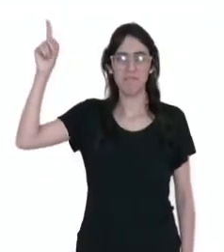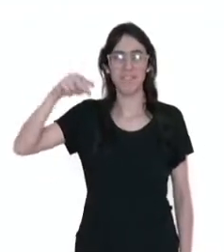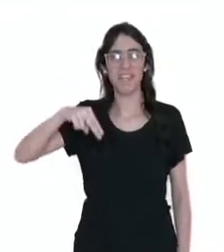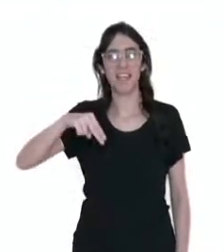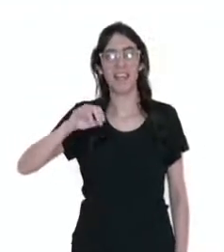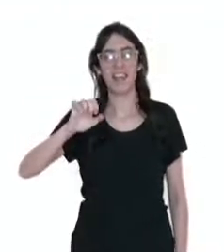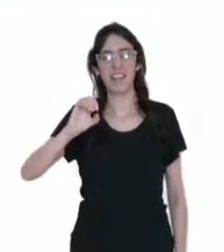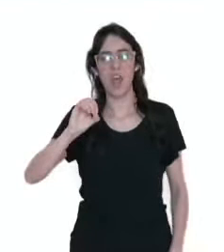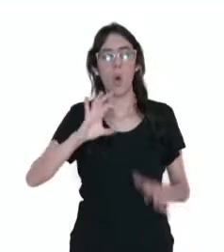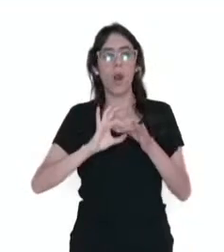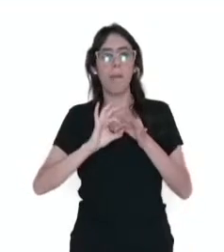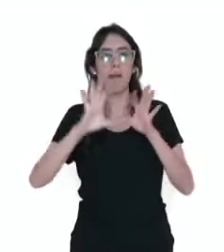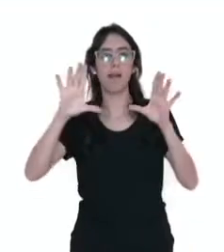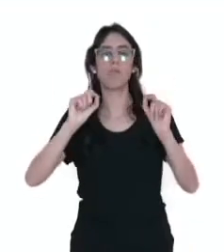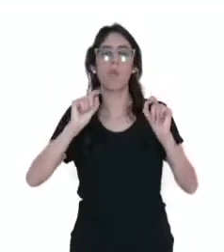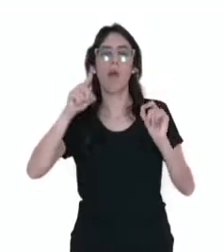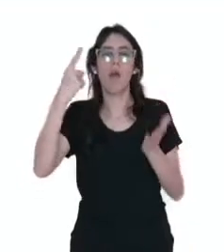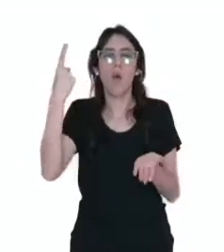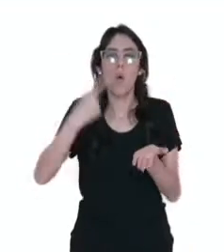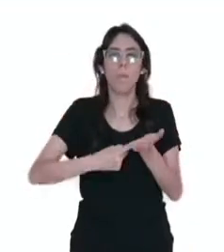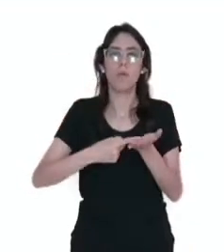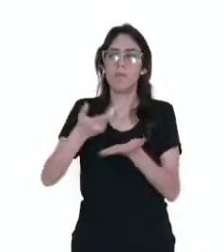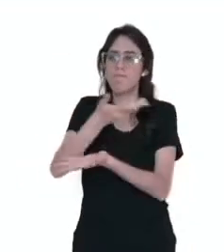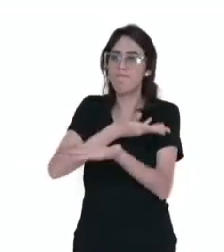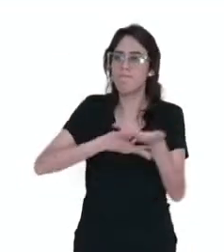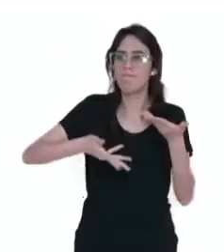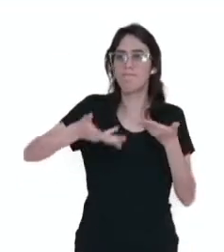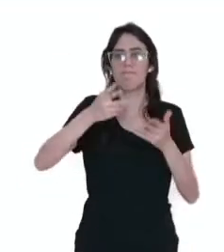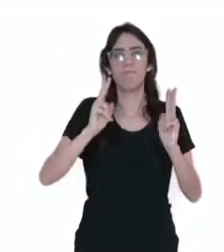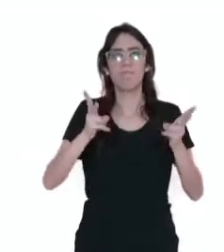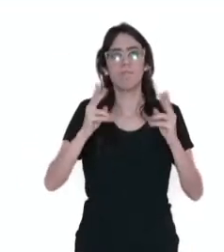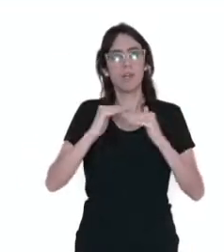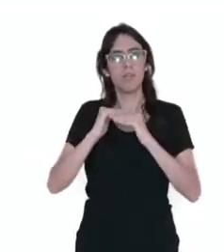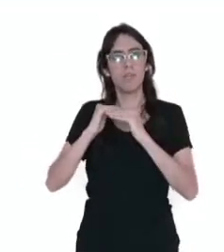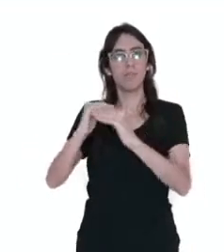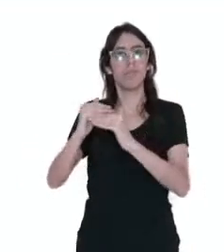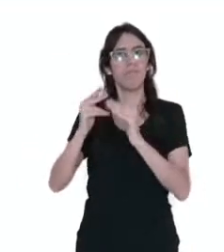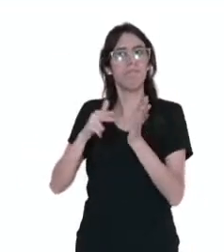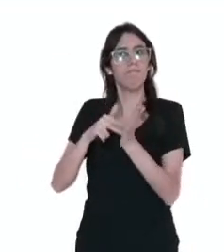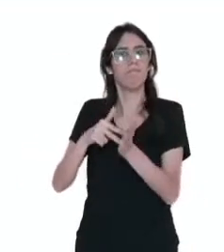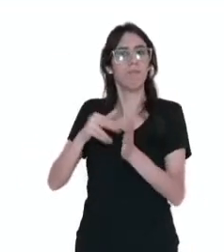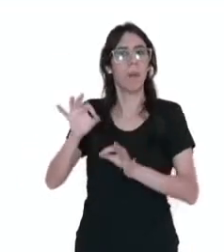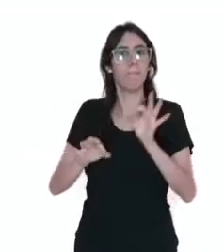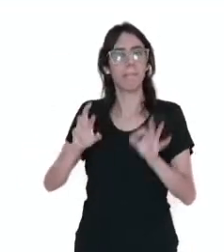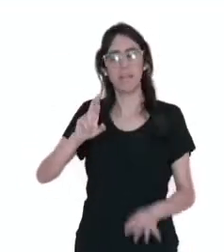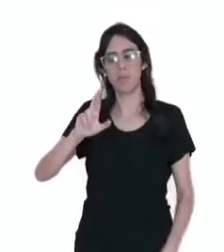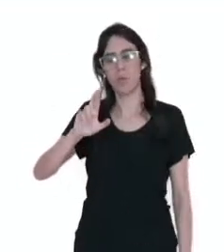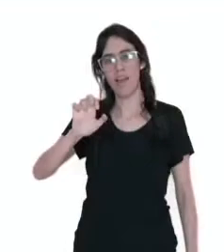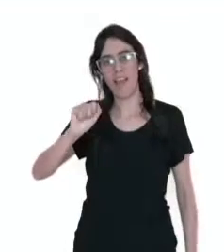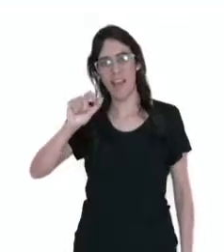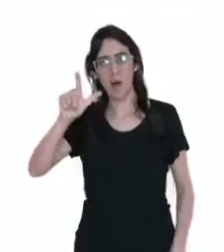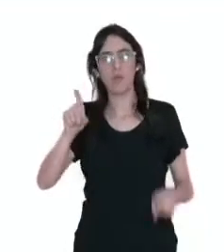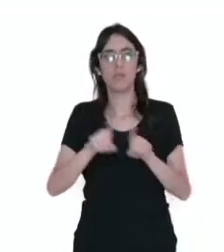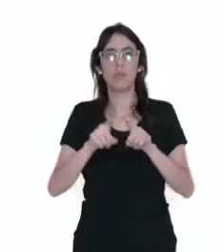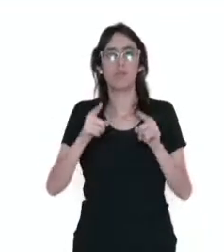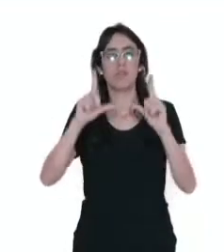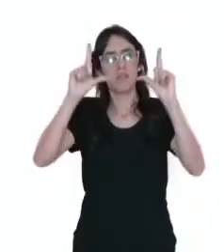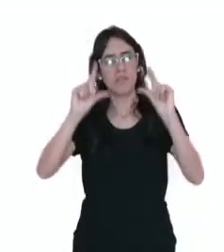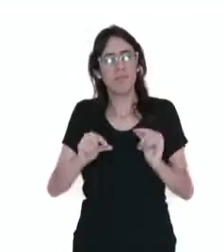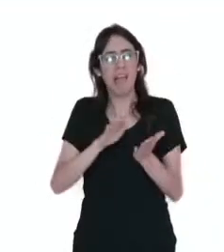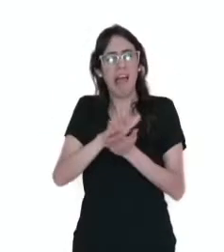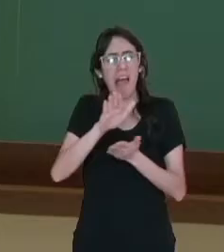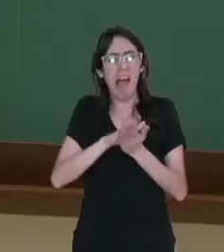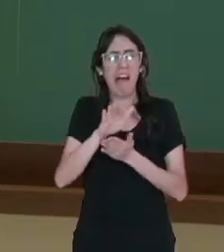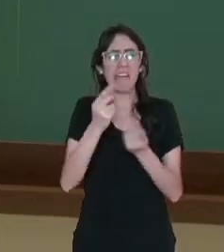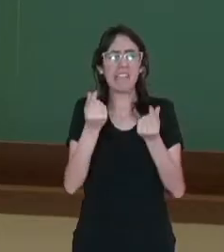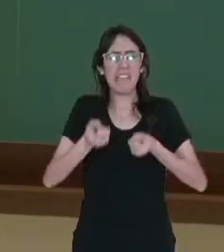neoliberalismo, compromisso de manter a estabilidade do plano real, reduzir gastos públicos e reduzir o tamanho do